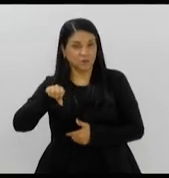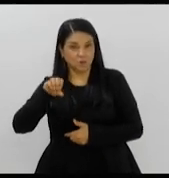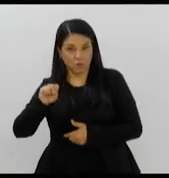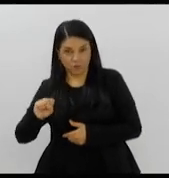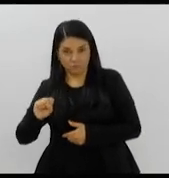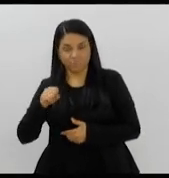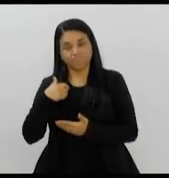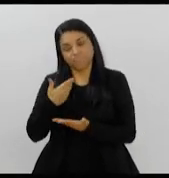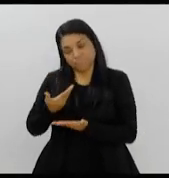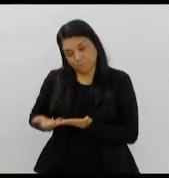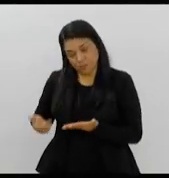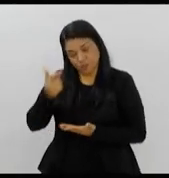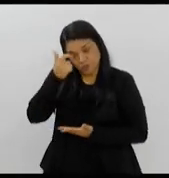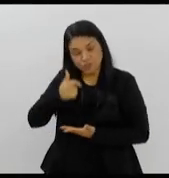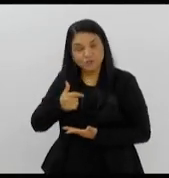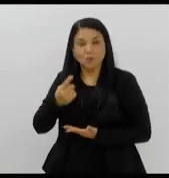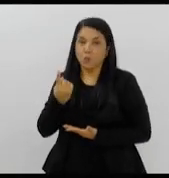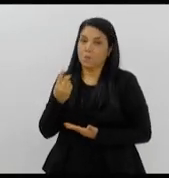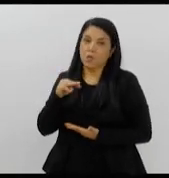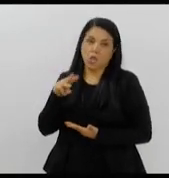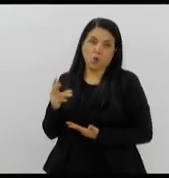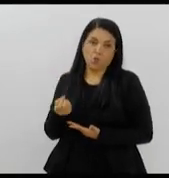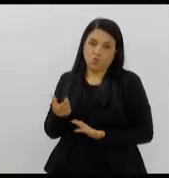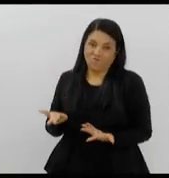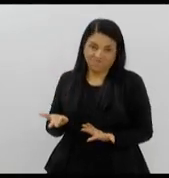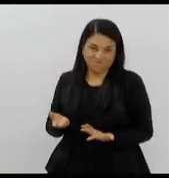Evidentemente, fui derrotado.